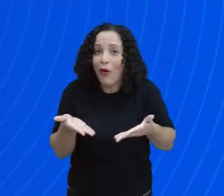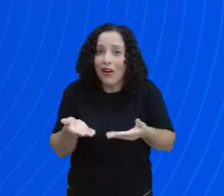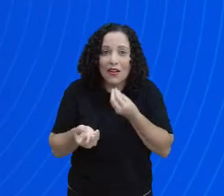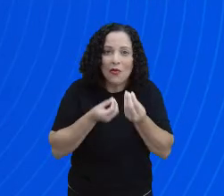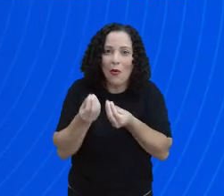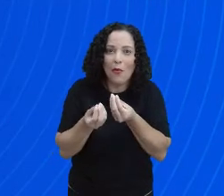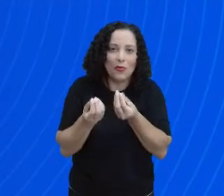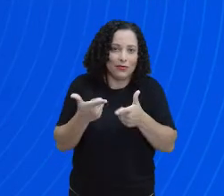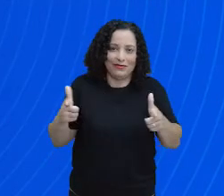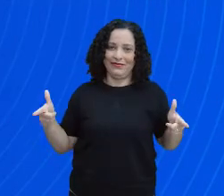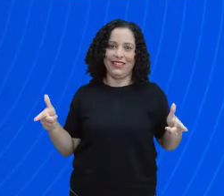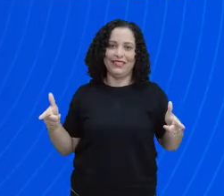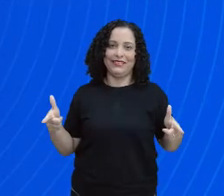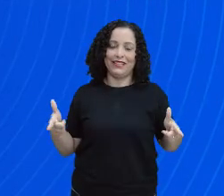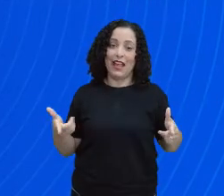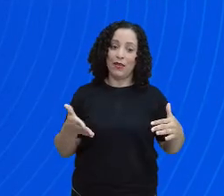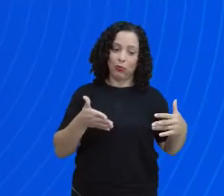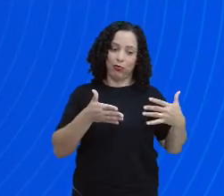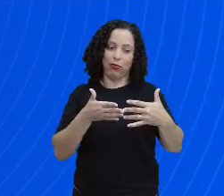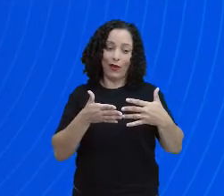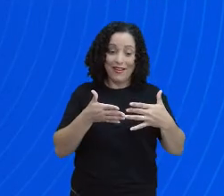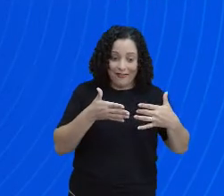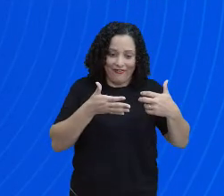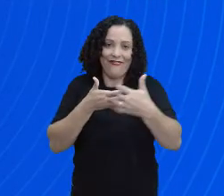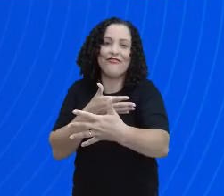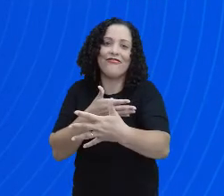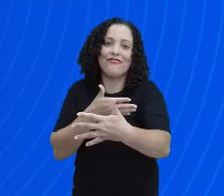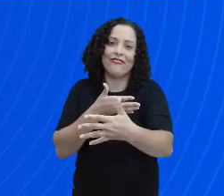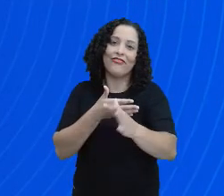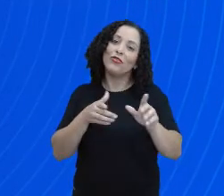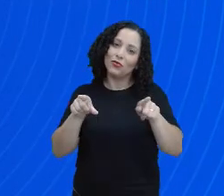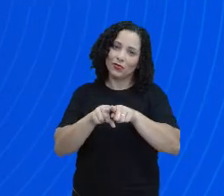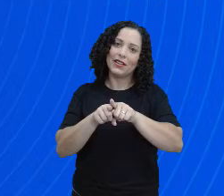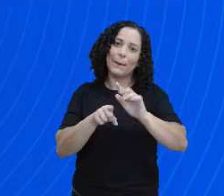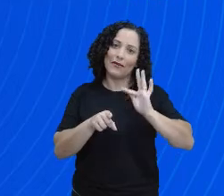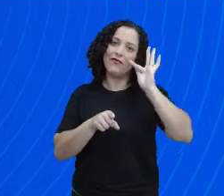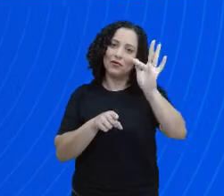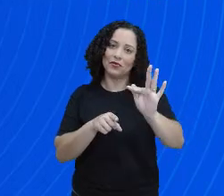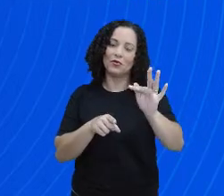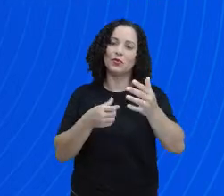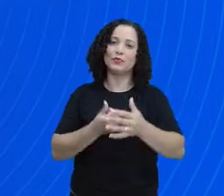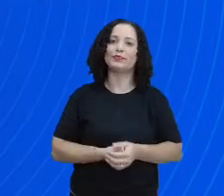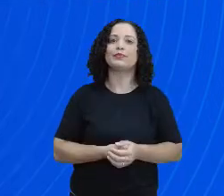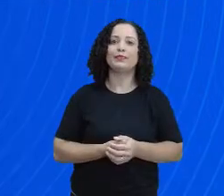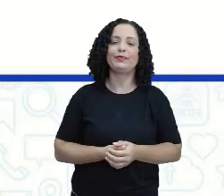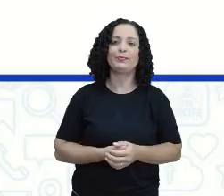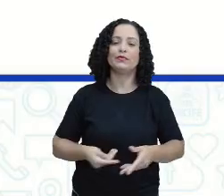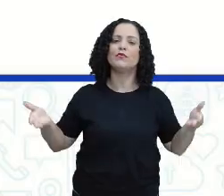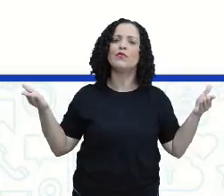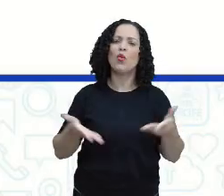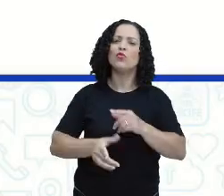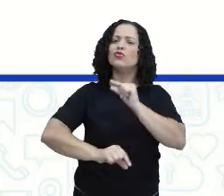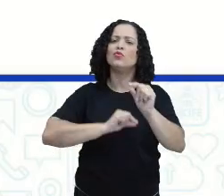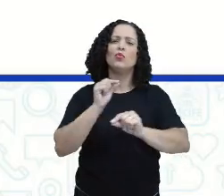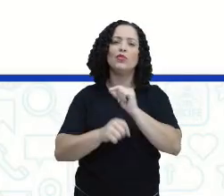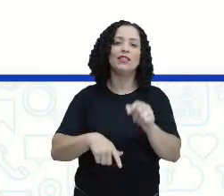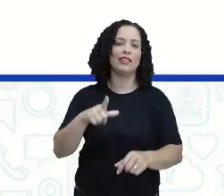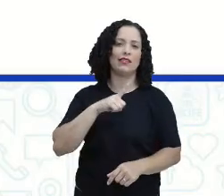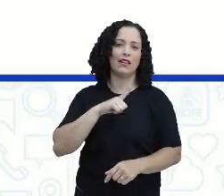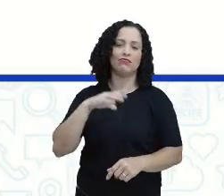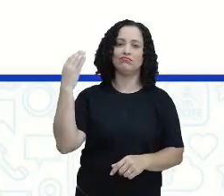o presente, né? E o futuro também não seria escrito, né? Então, ó, hoje o que a gente tem?